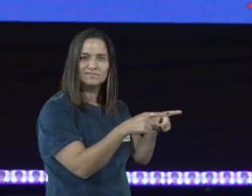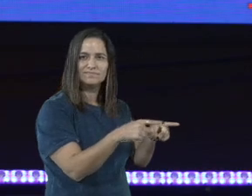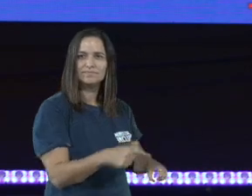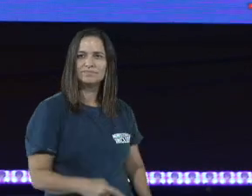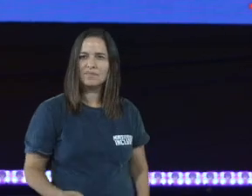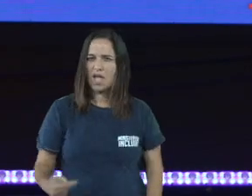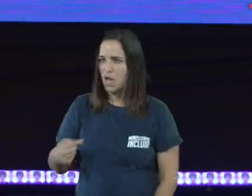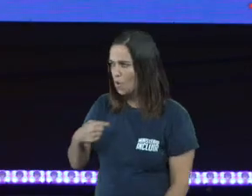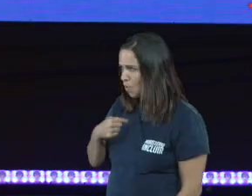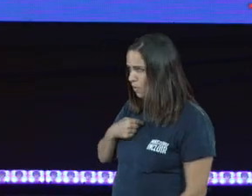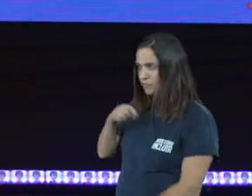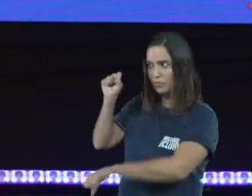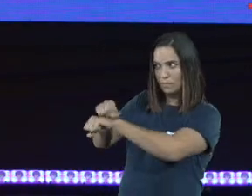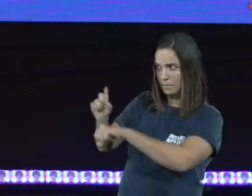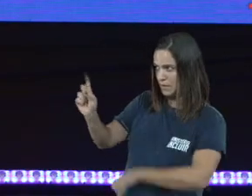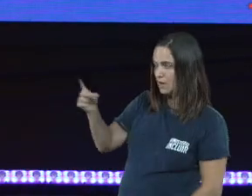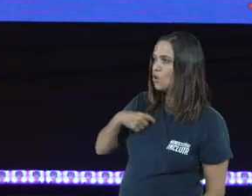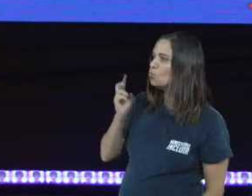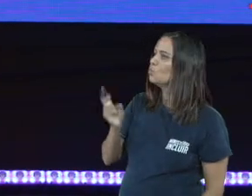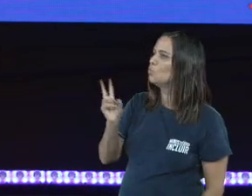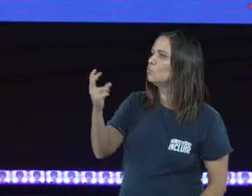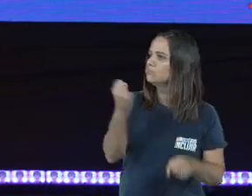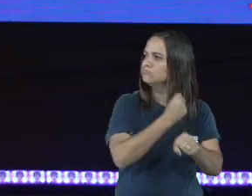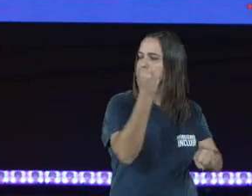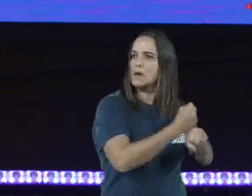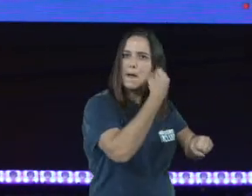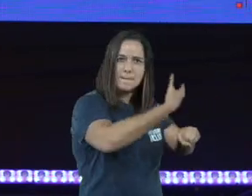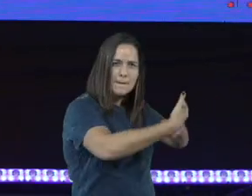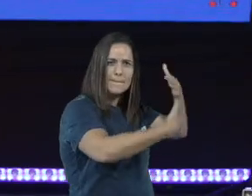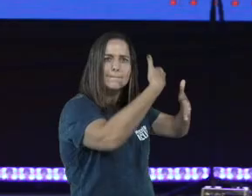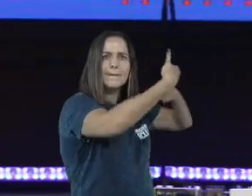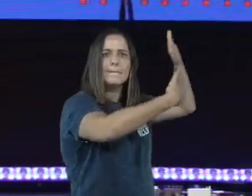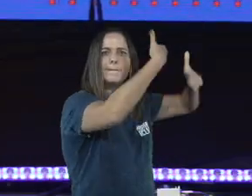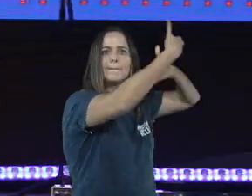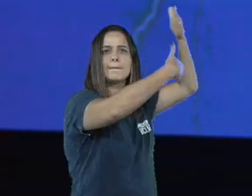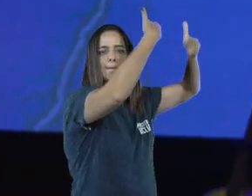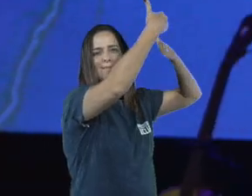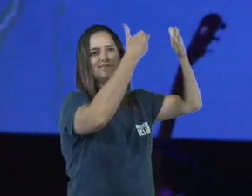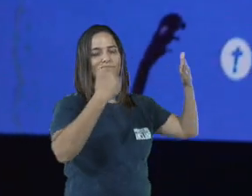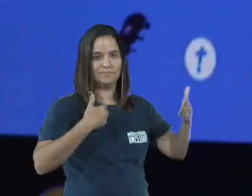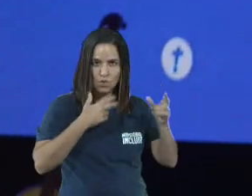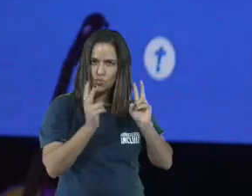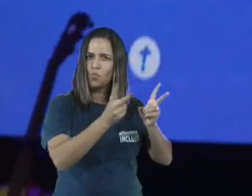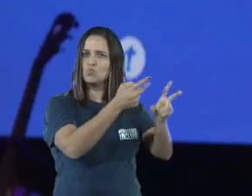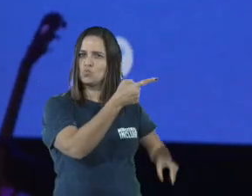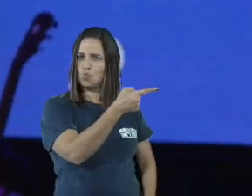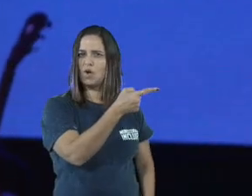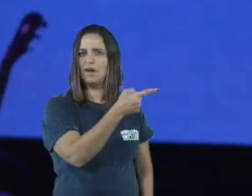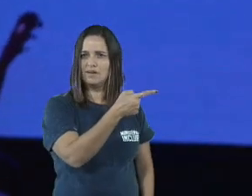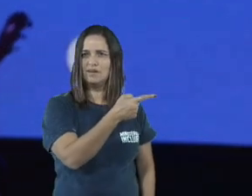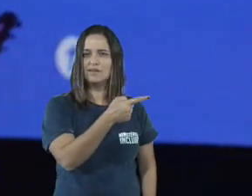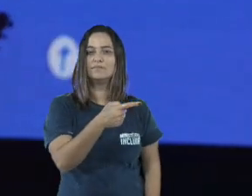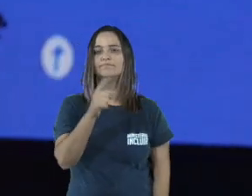com vontade de Deus e se grande obra para você é Você tá juntando mais